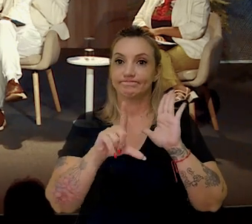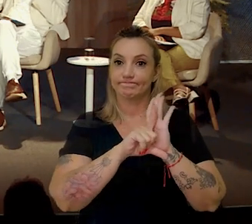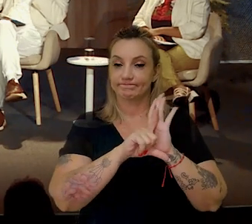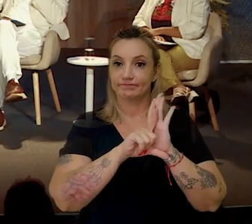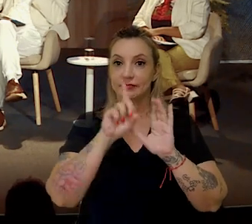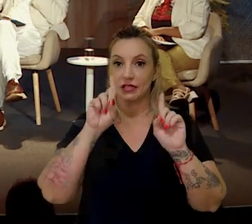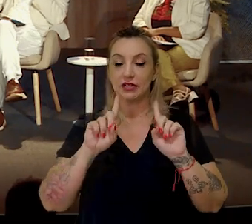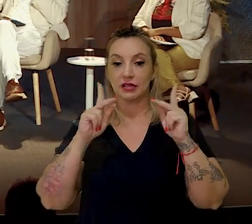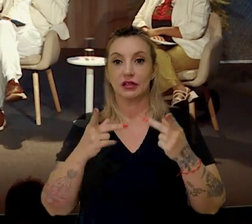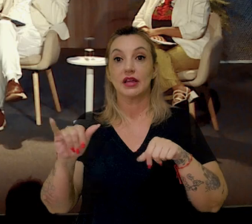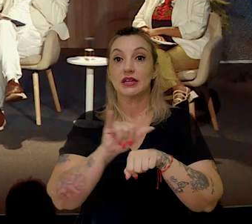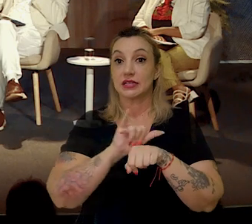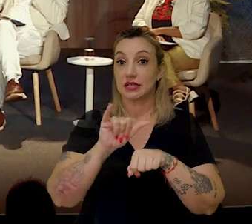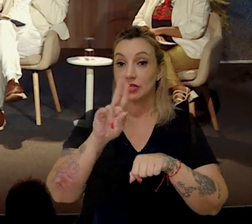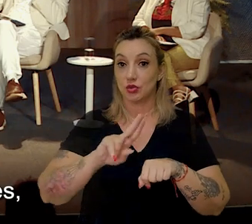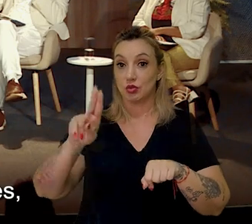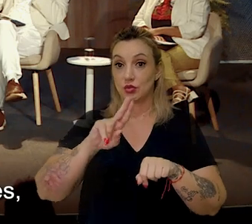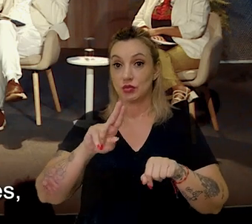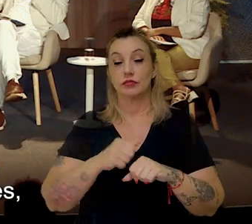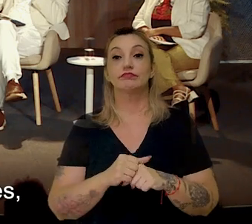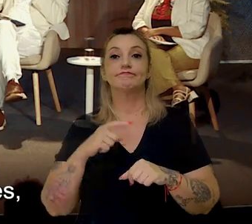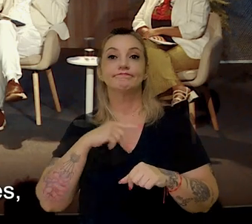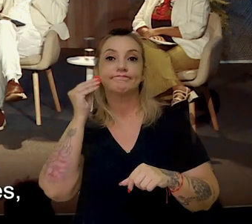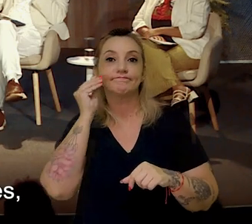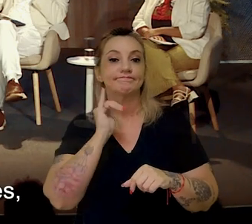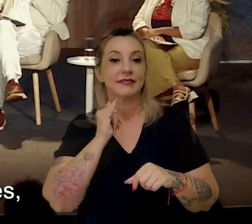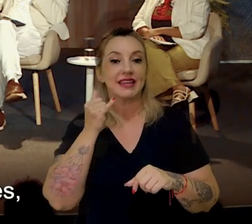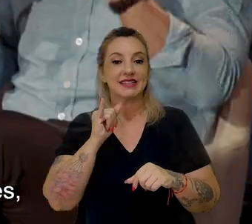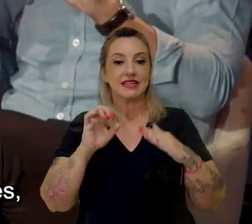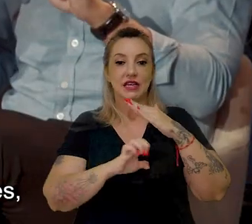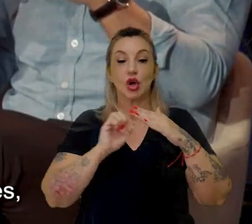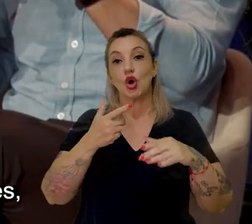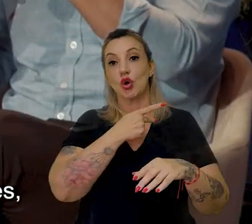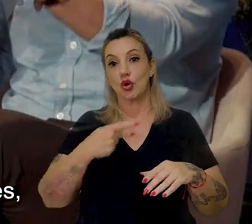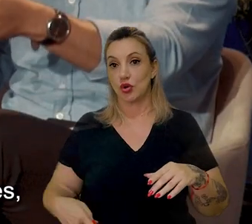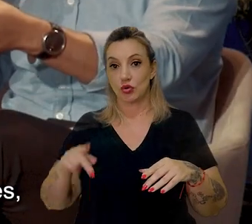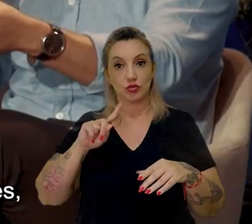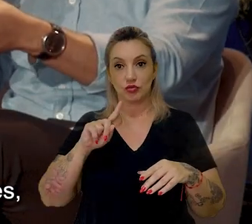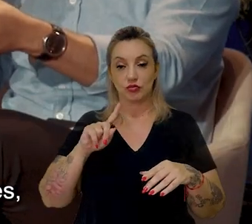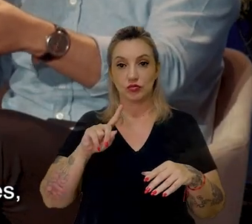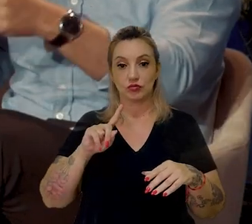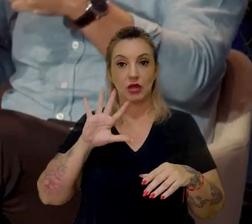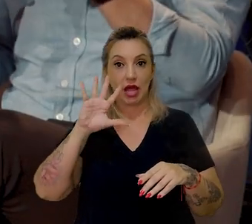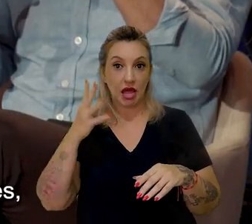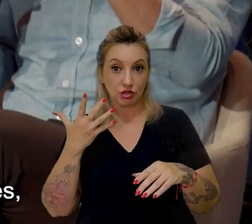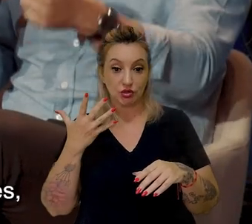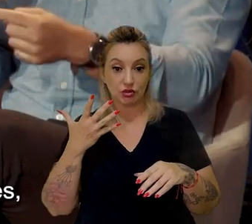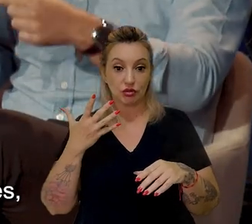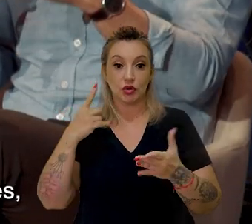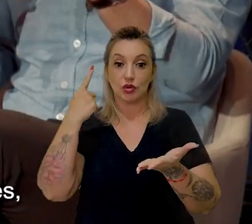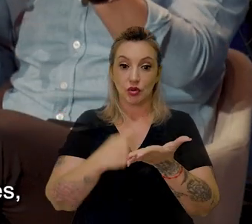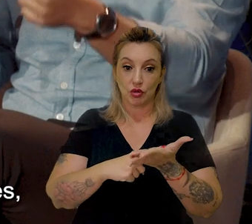estratégia que é usada pelos atores sociais de tentar dizer que se uma empresa ou o governo não está tomando ações